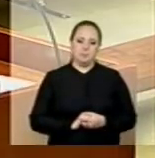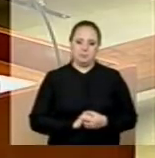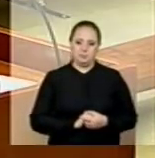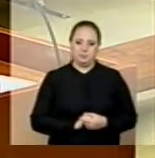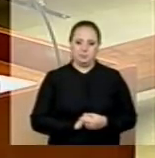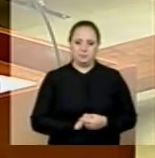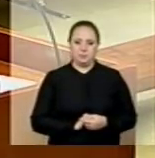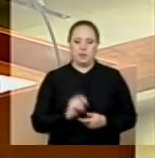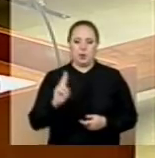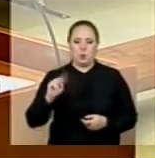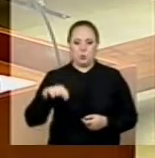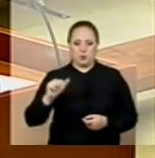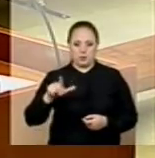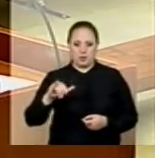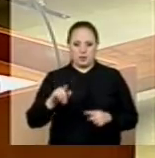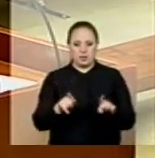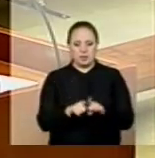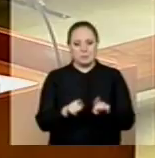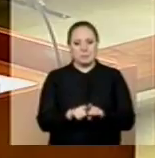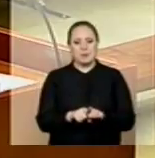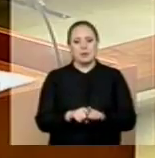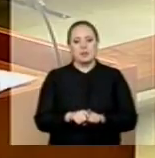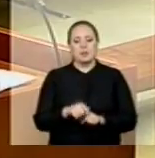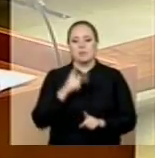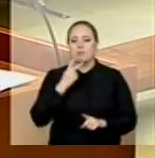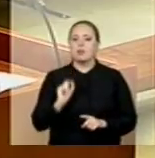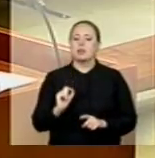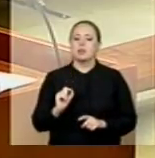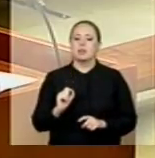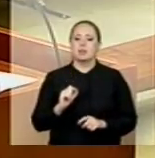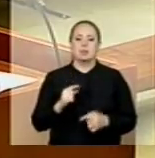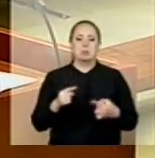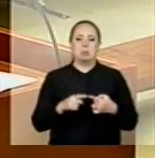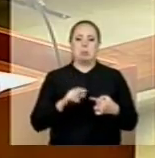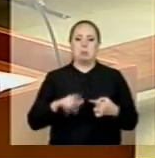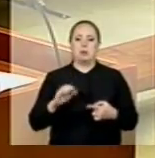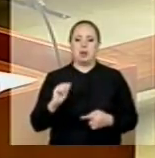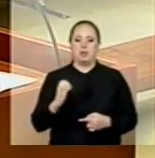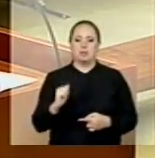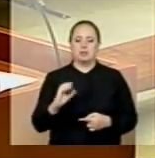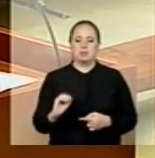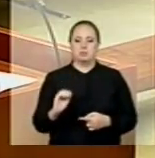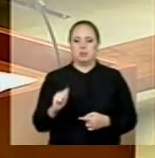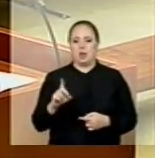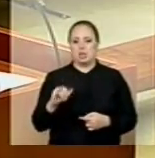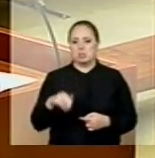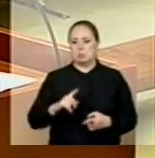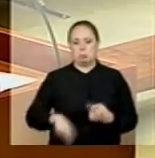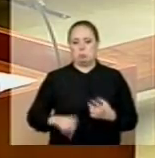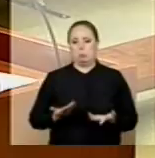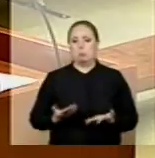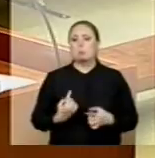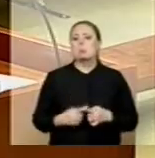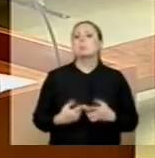Pleiteia também a UNALE, ainda em sede preliminar, o não cabimento dessa ação de constitucionalidade. Por